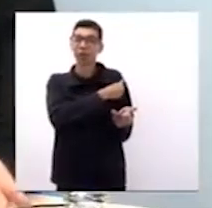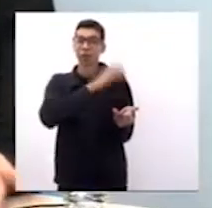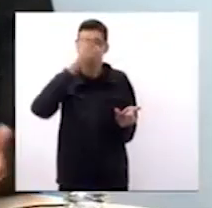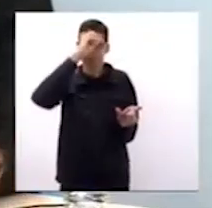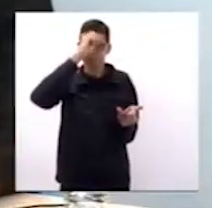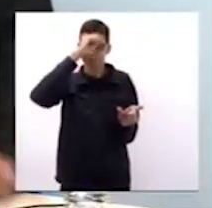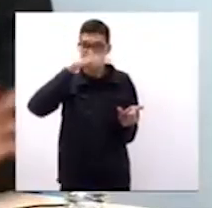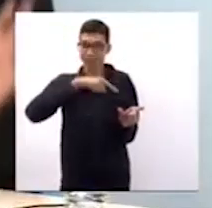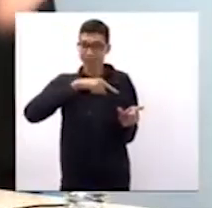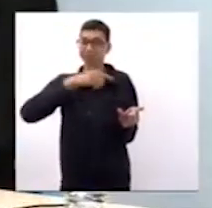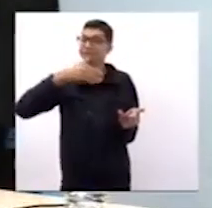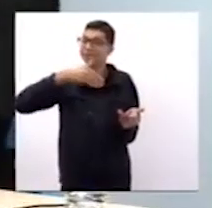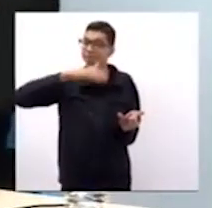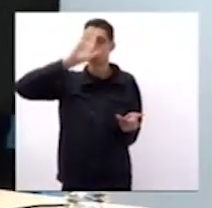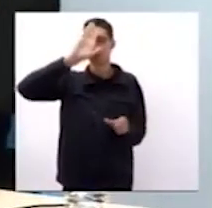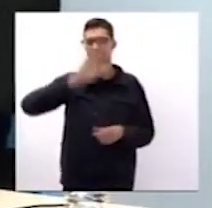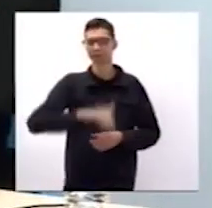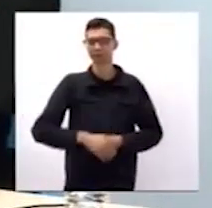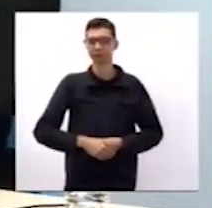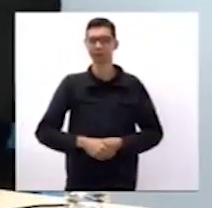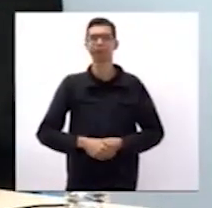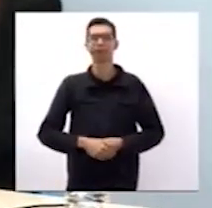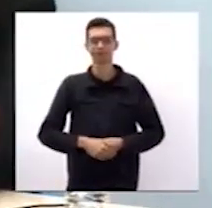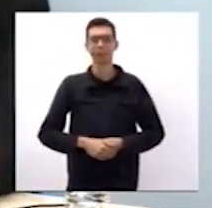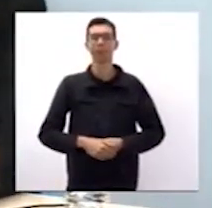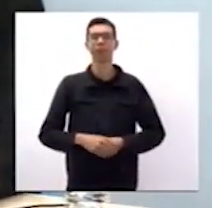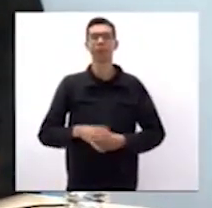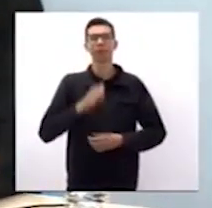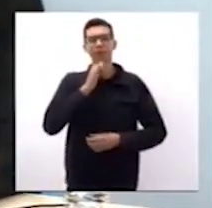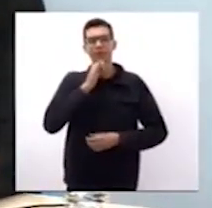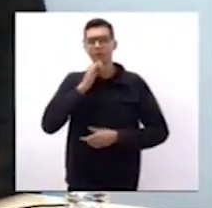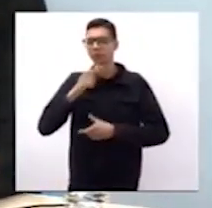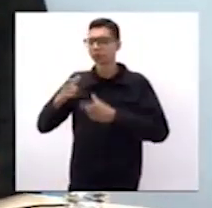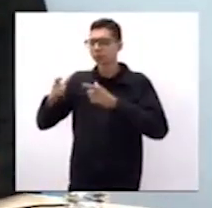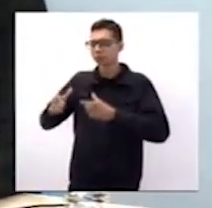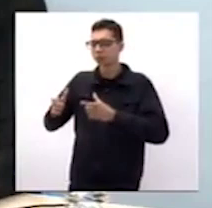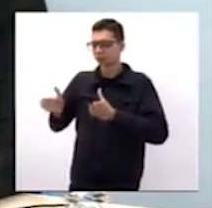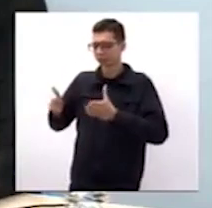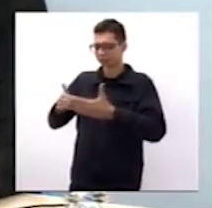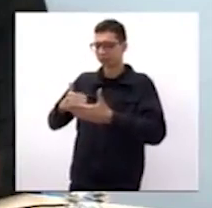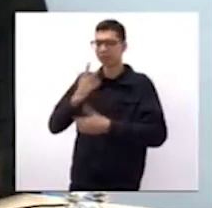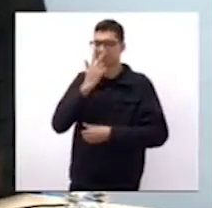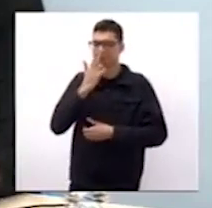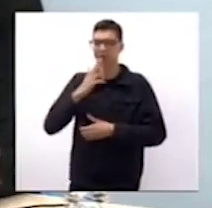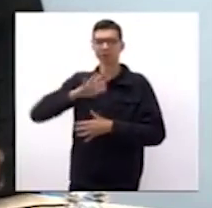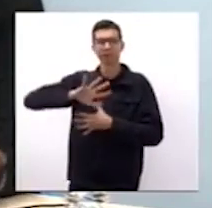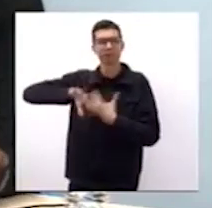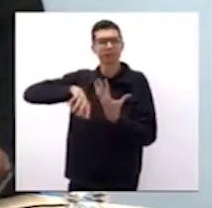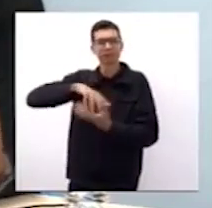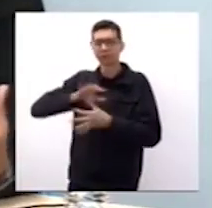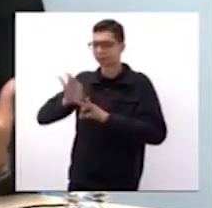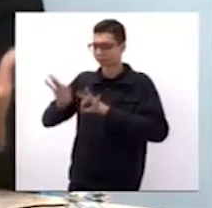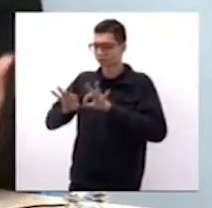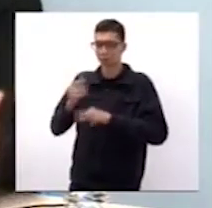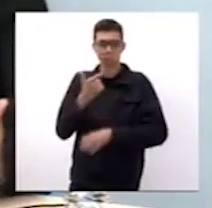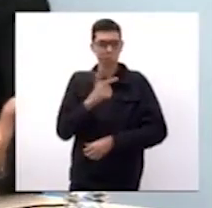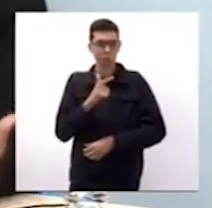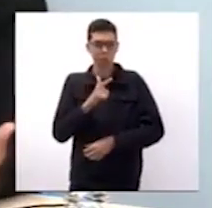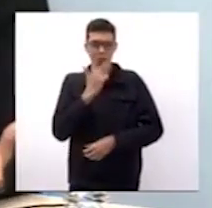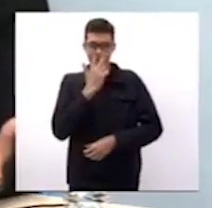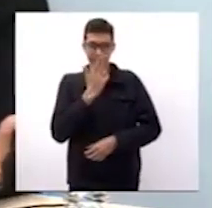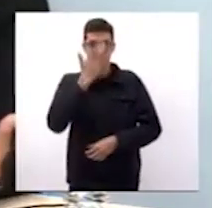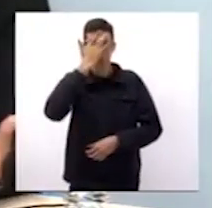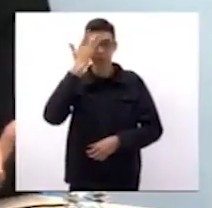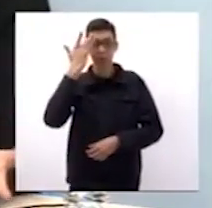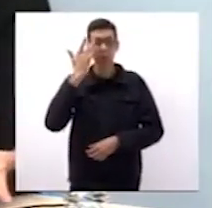esse espaço pareça, né, vamos pensar, entre aspas, desorganizado, um espaço que quem vê de